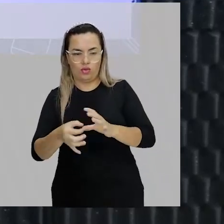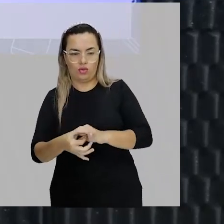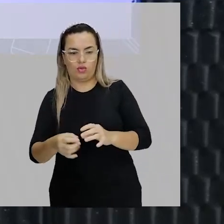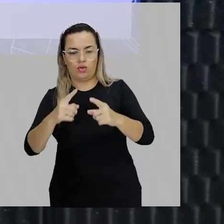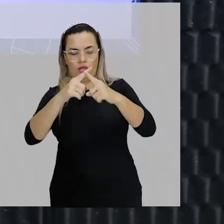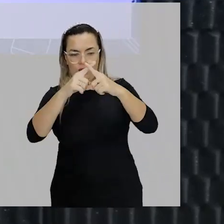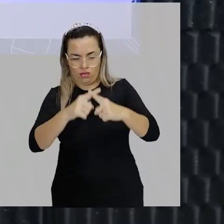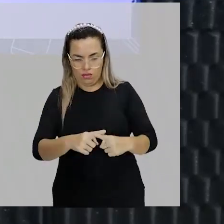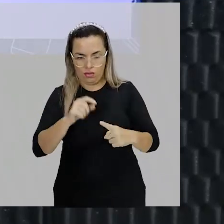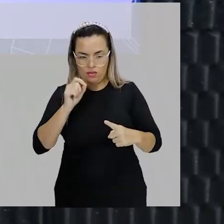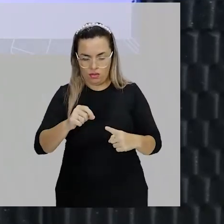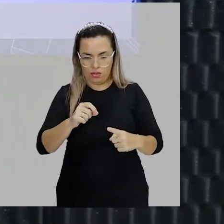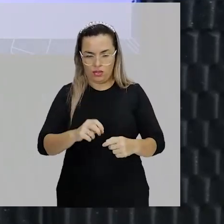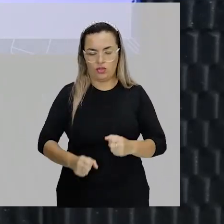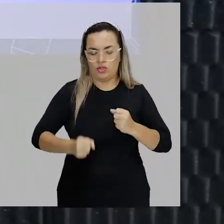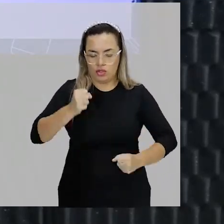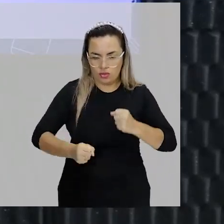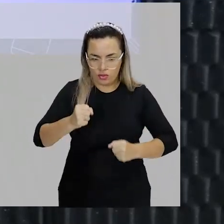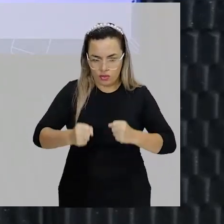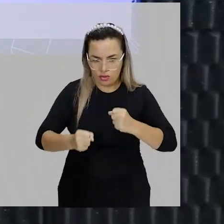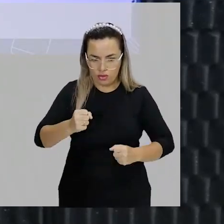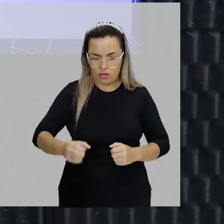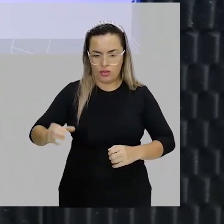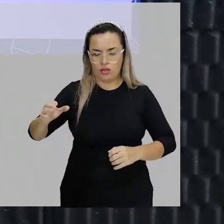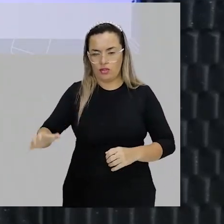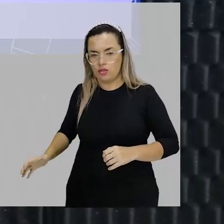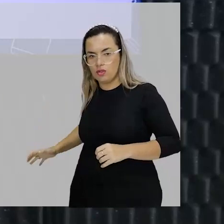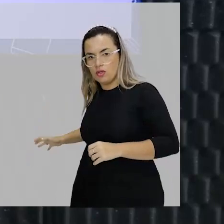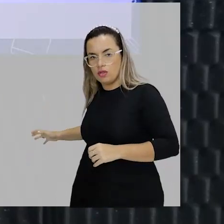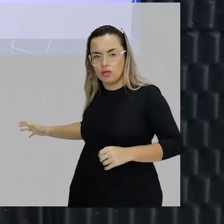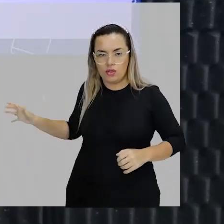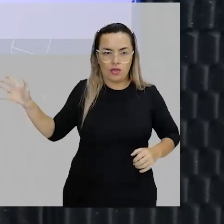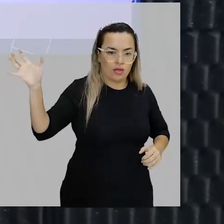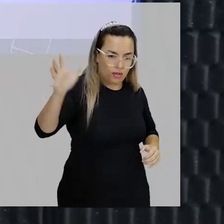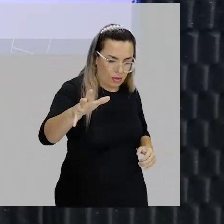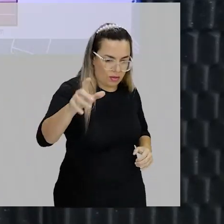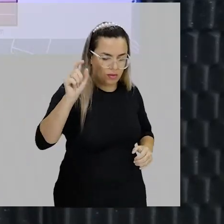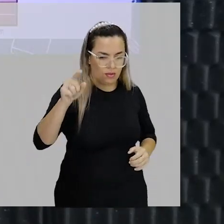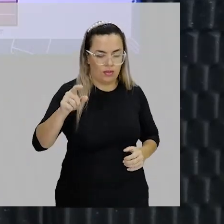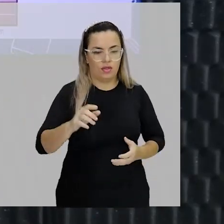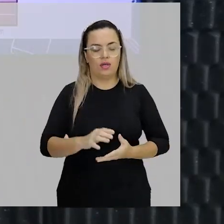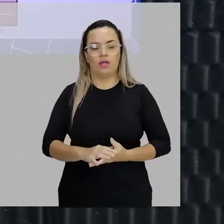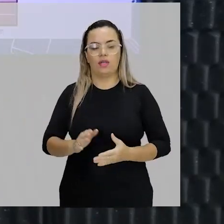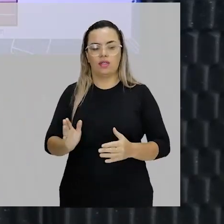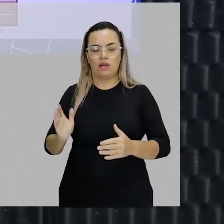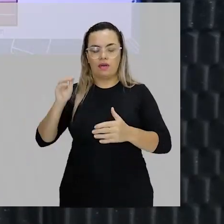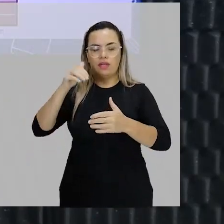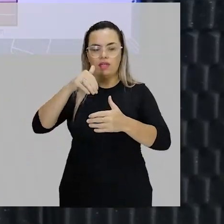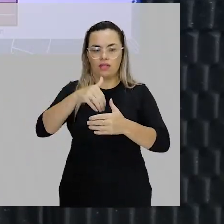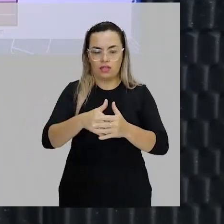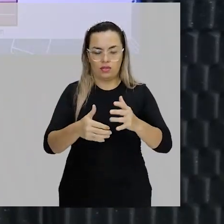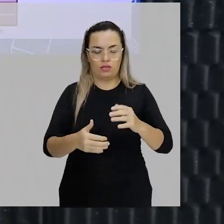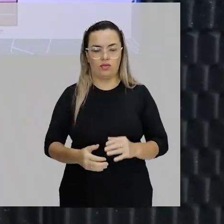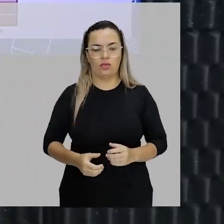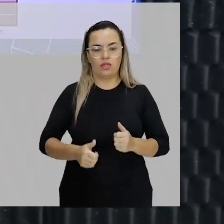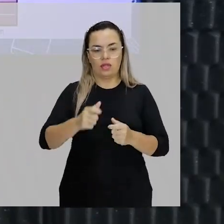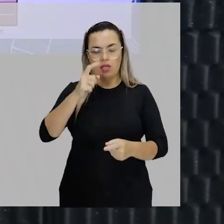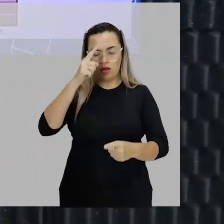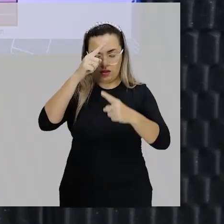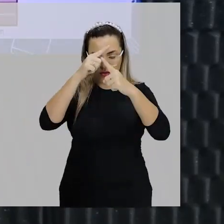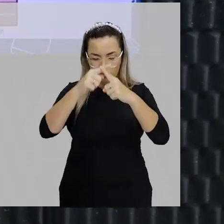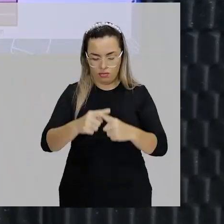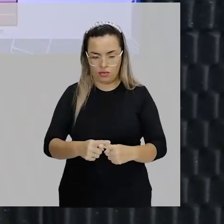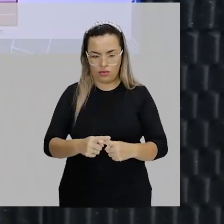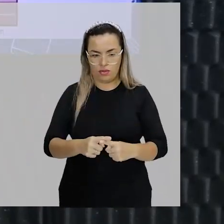de peso, algumas das modalidades que integravam os Jogos Olímpicos da antiguidade. Vamos agora